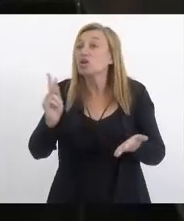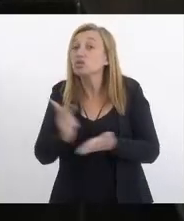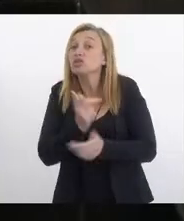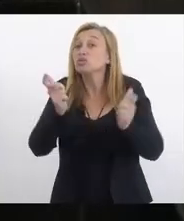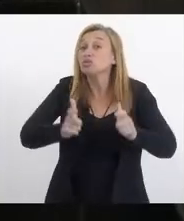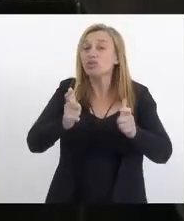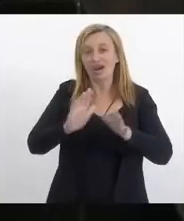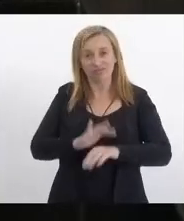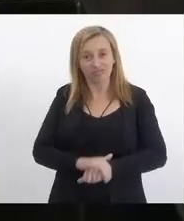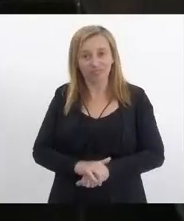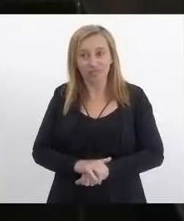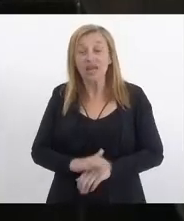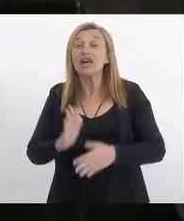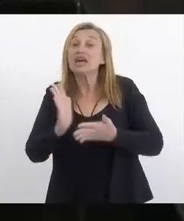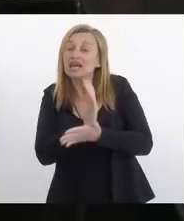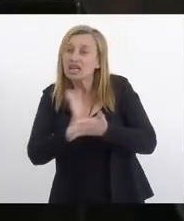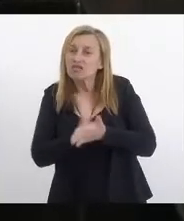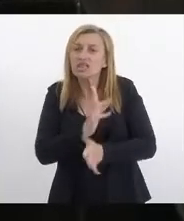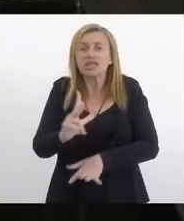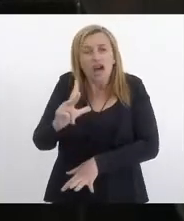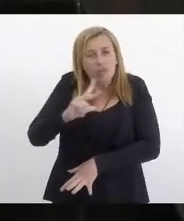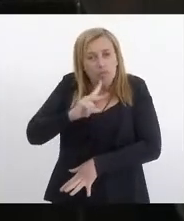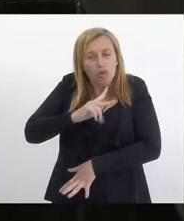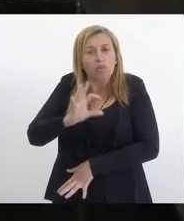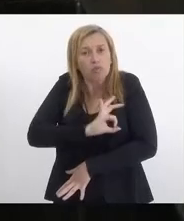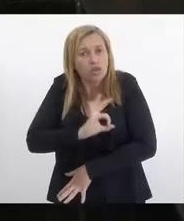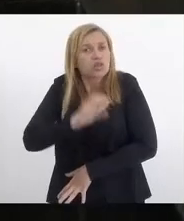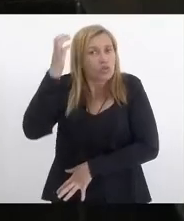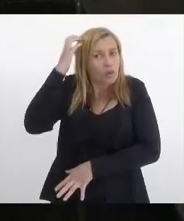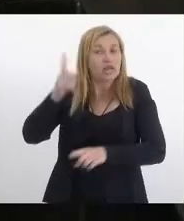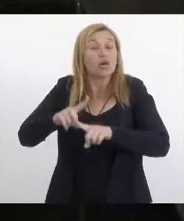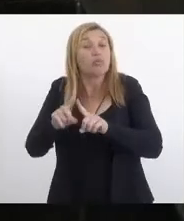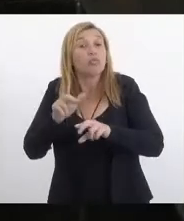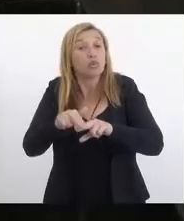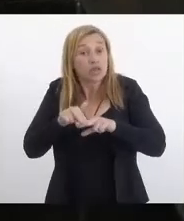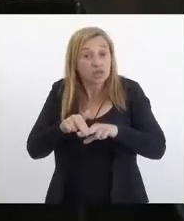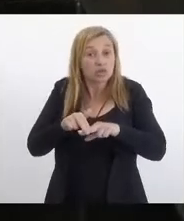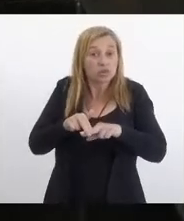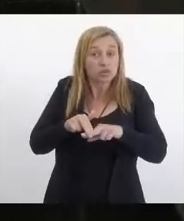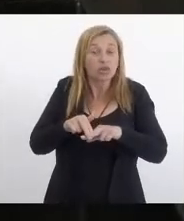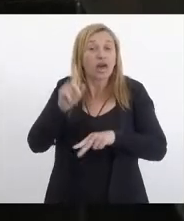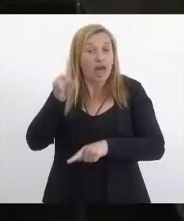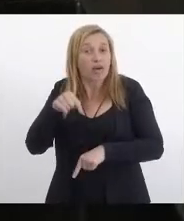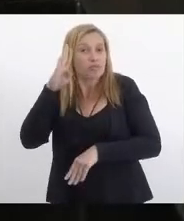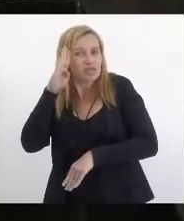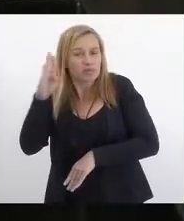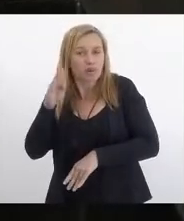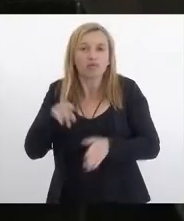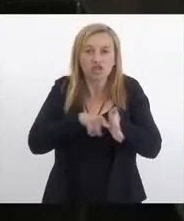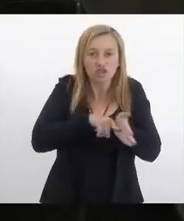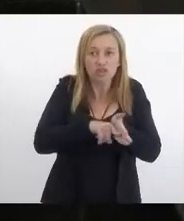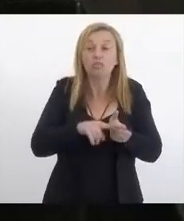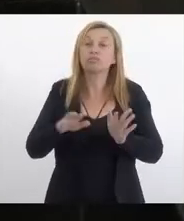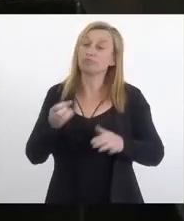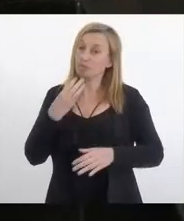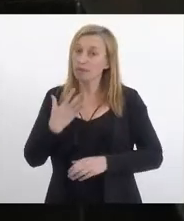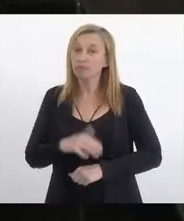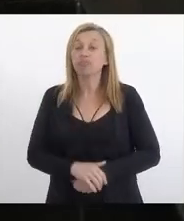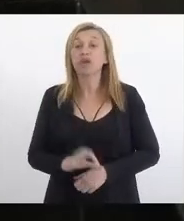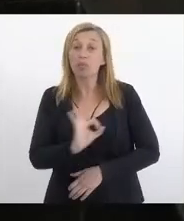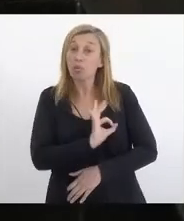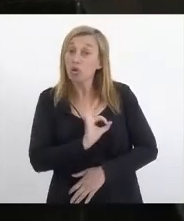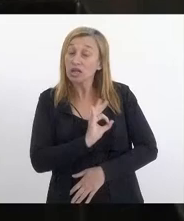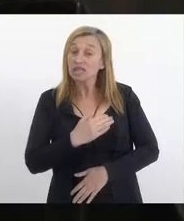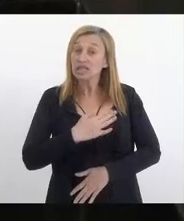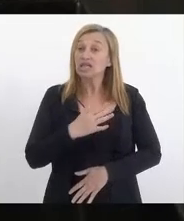vezes, envolvem a própria polícia. E é por isso que essa independência é fundamental. Pois bem, a Polícia